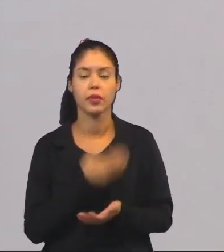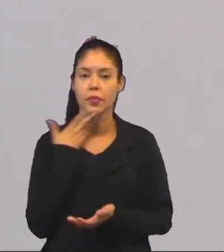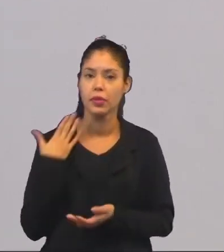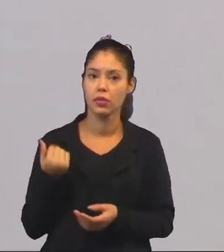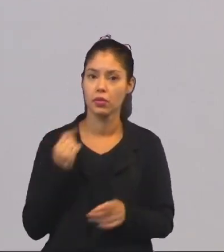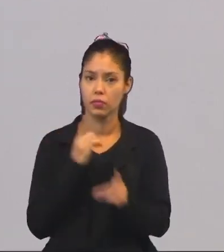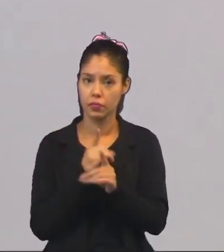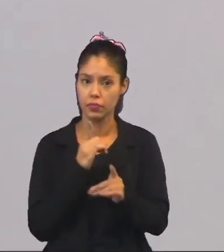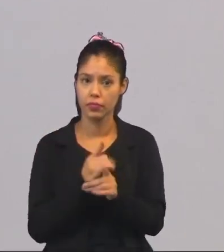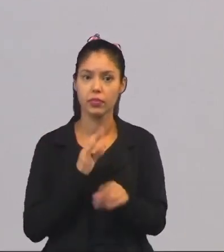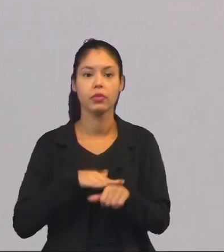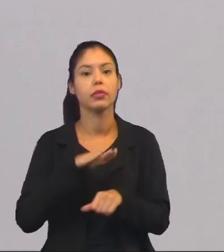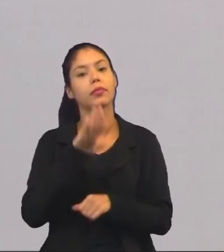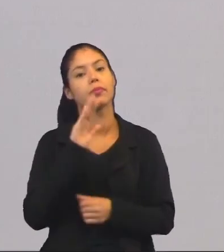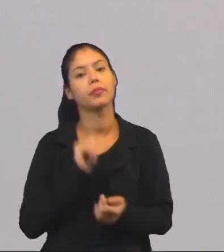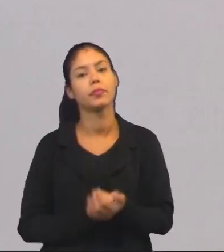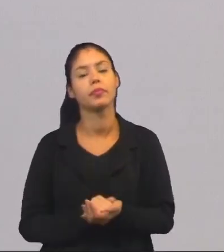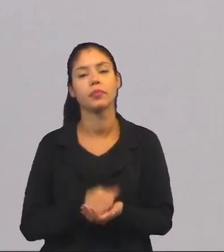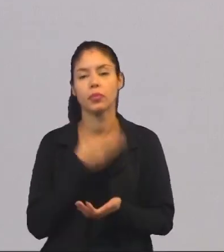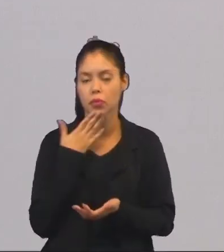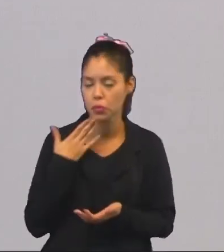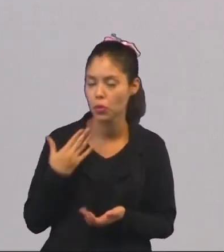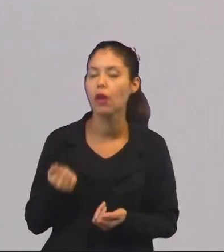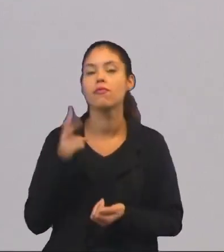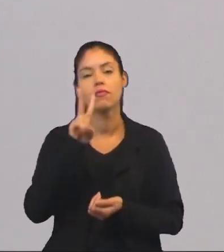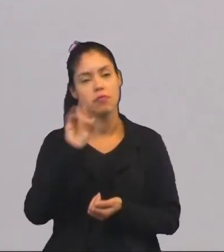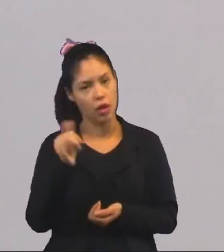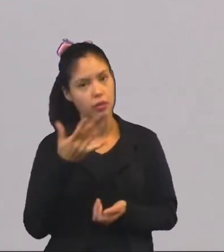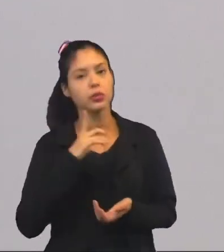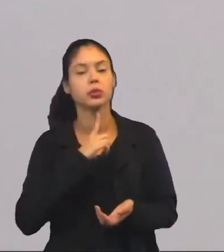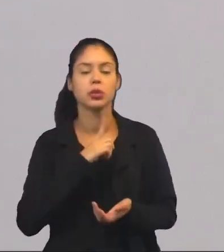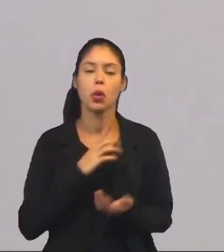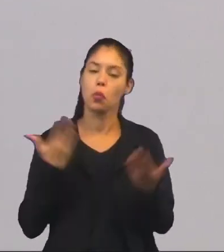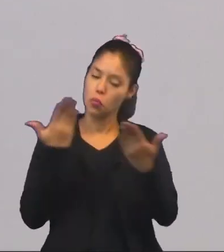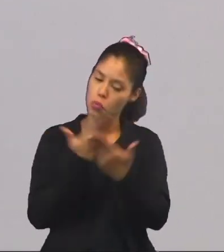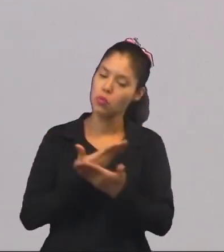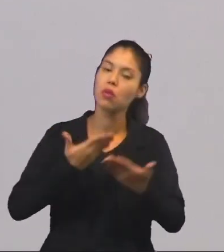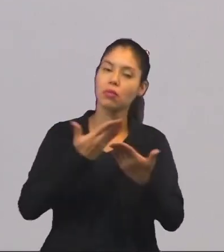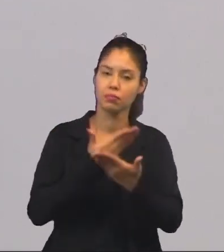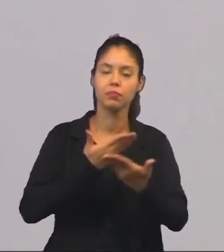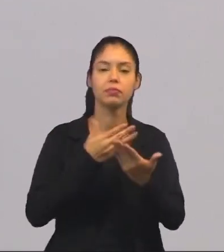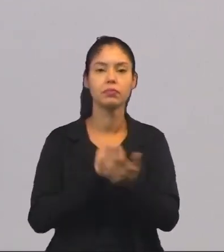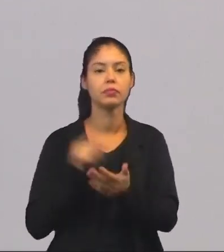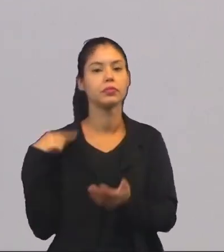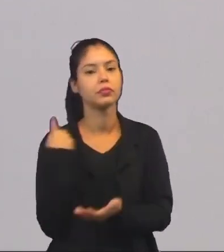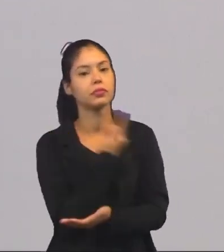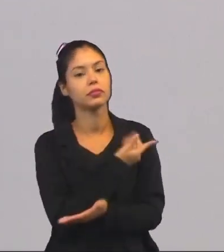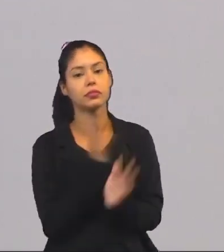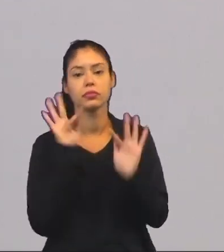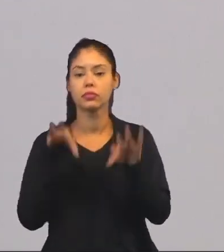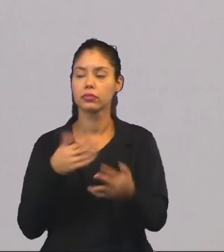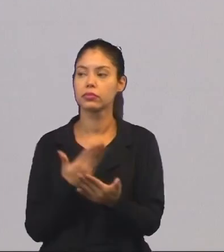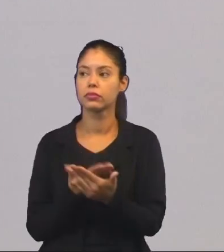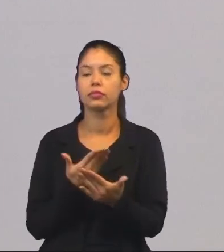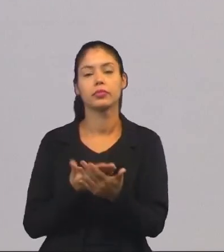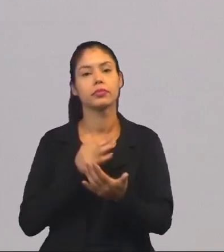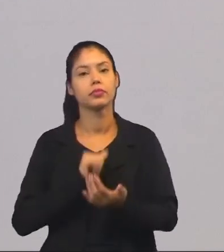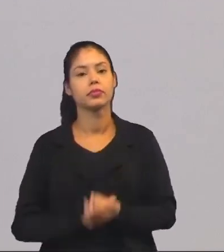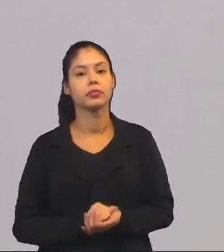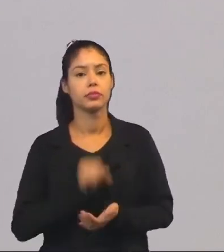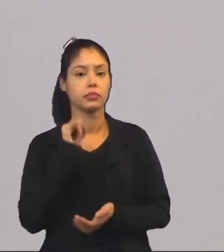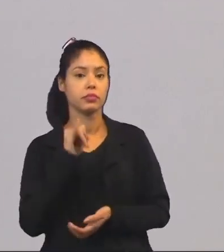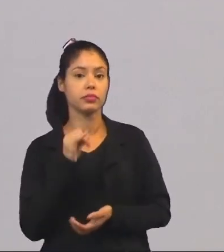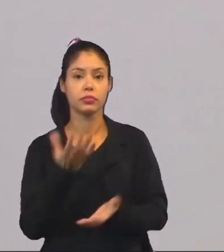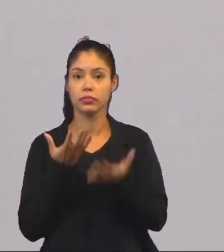ela identificar, mais cedo ela vai procurar ter um tratamento. A nossa aula finaliza por aqui.